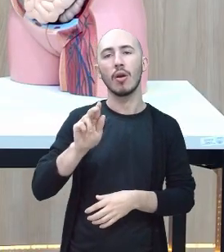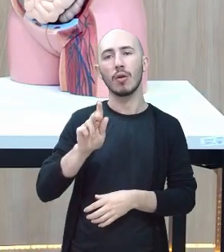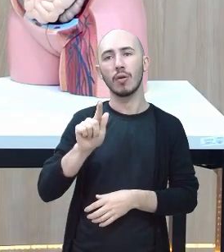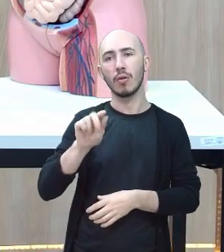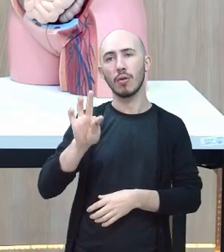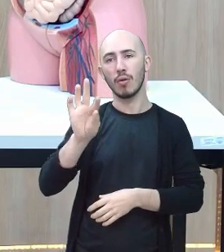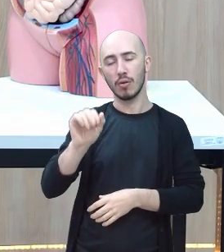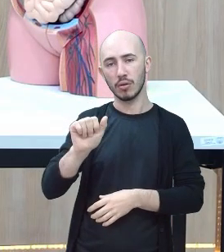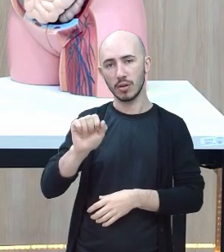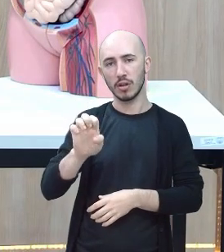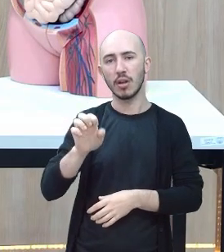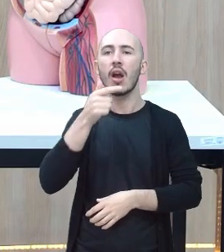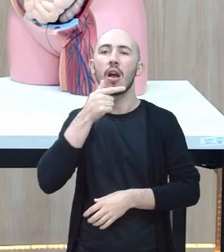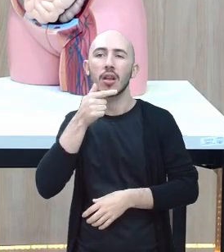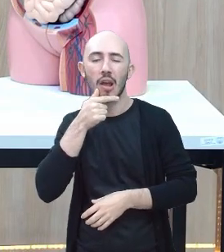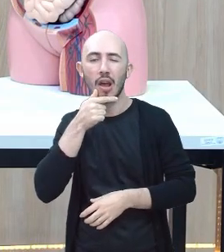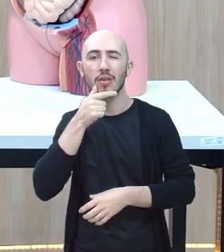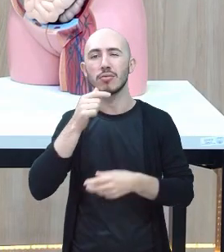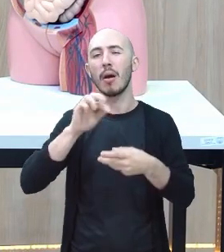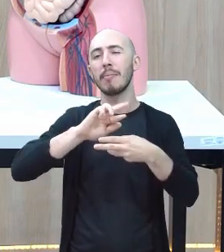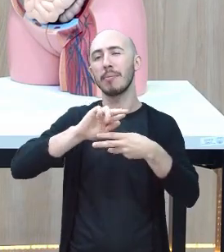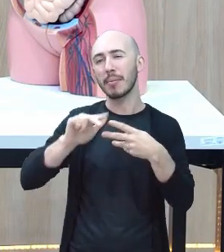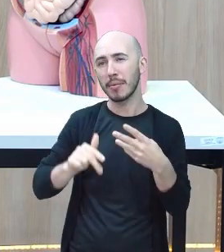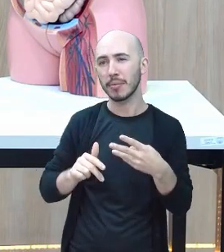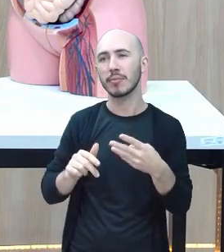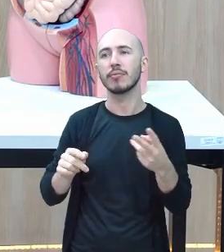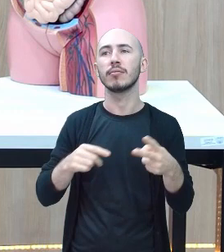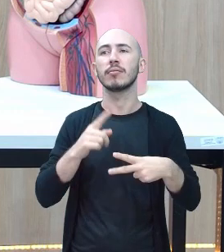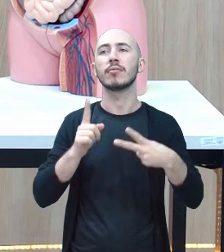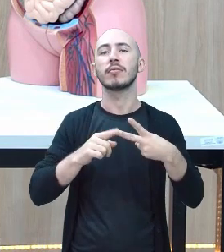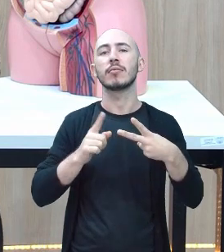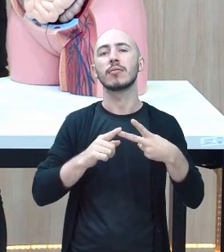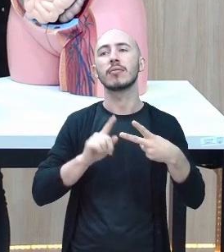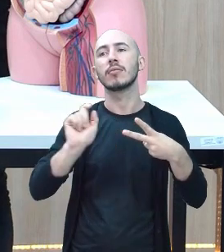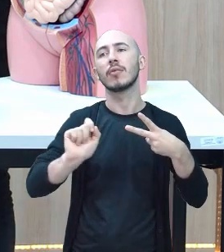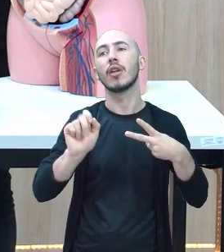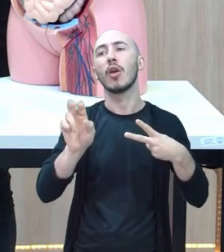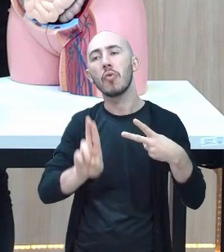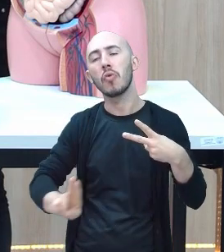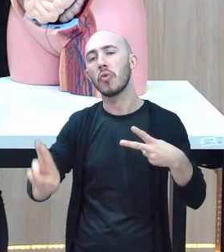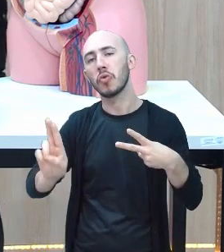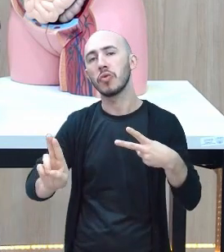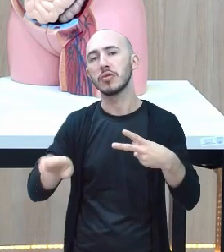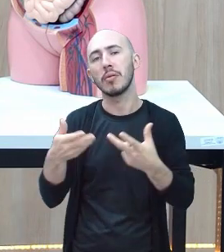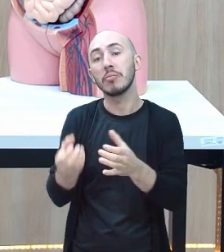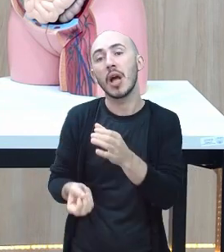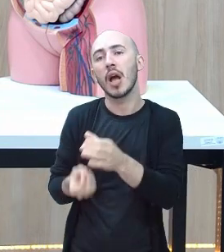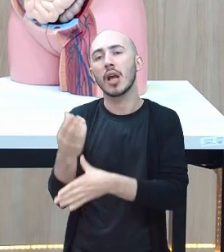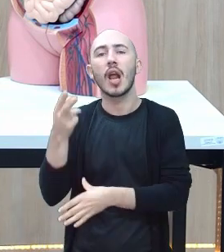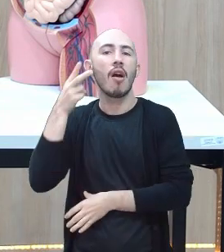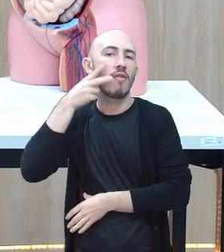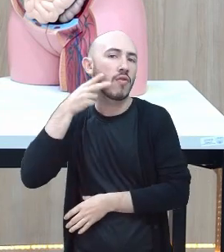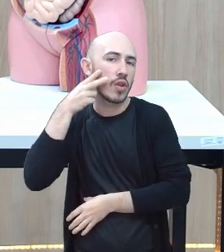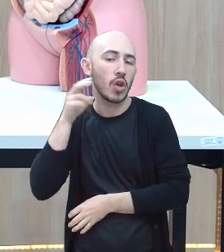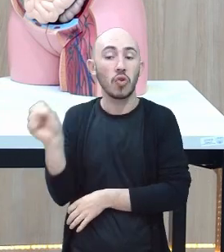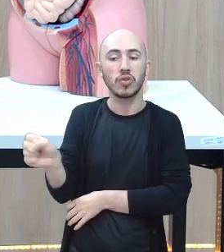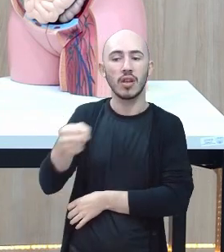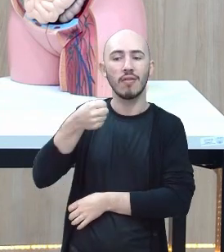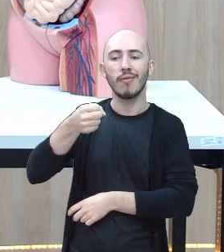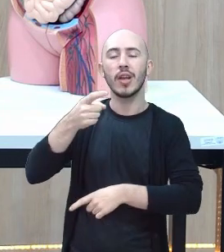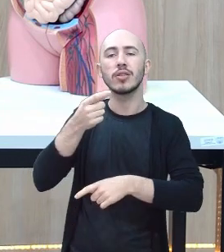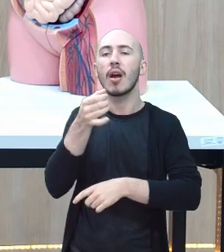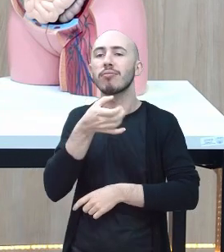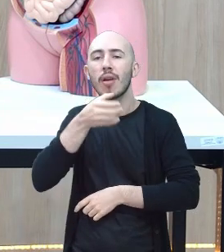queijos, coalhada. E a fermentação alcoólica, ela é usada em vinhos, cervejas e